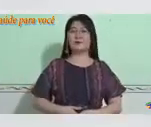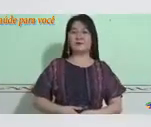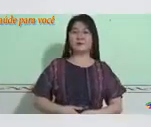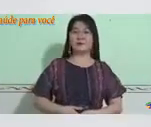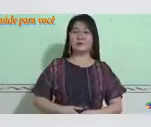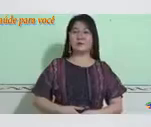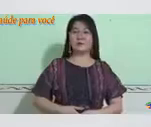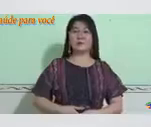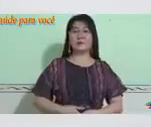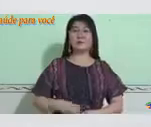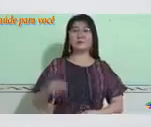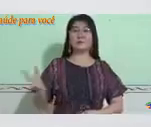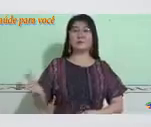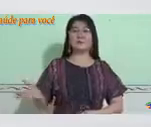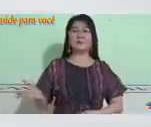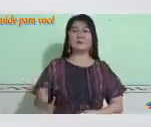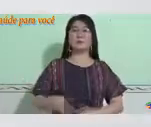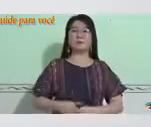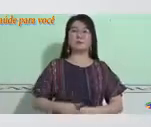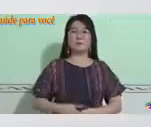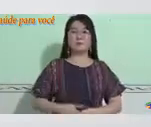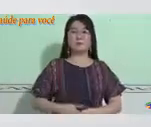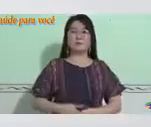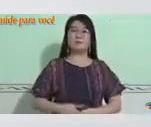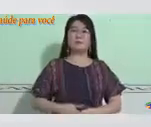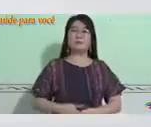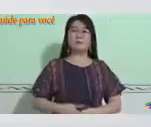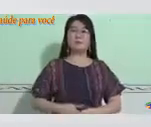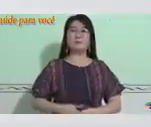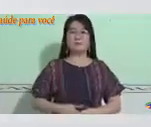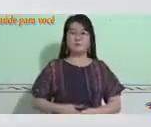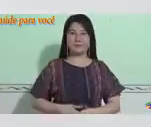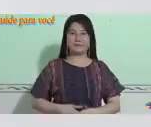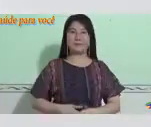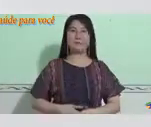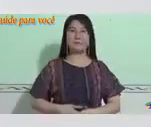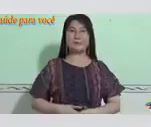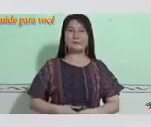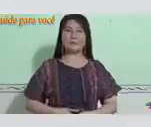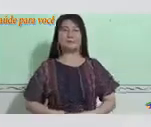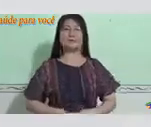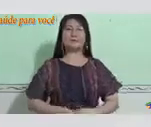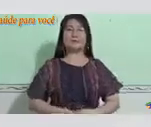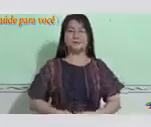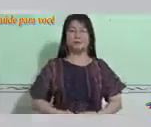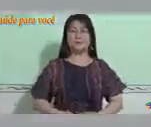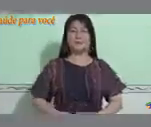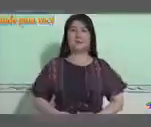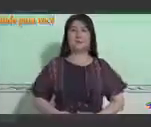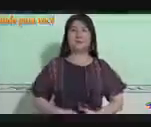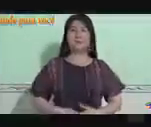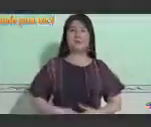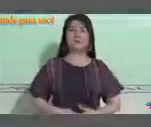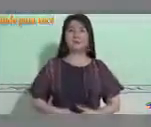OTSIDORANORMALQUSRESCNO, e o acento agudo TROEFICE, é como aspecto de cachos de uva, é gera malformação na placenta e no feto,